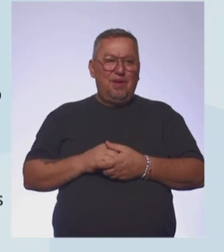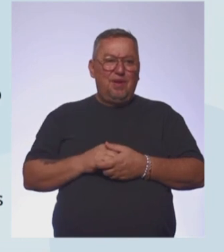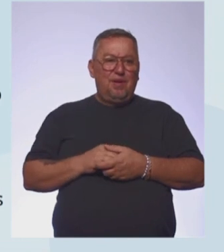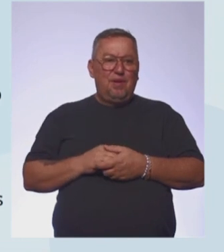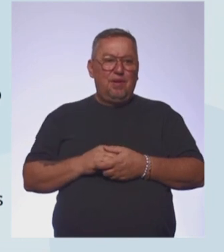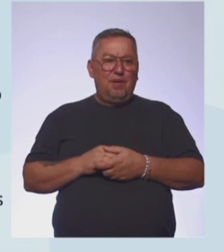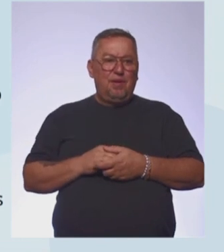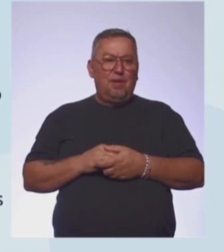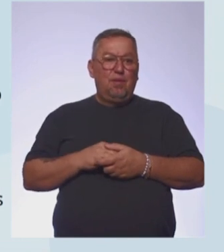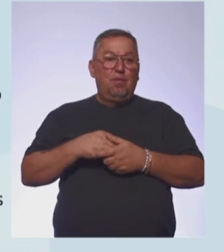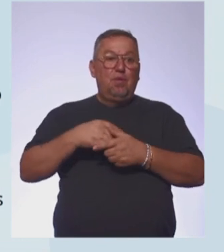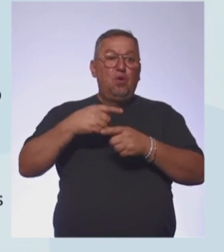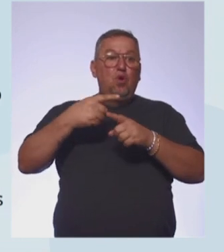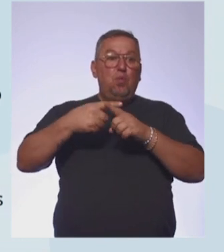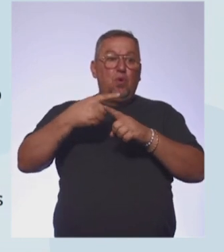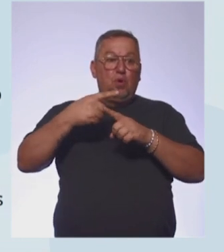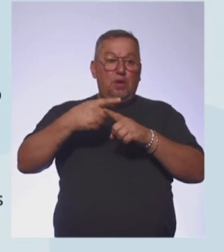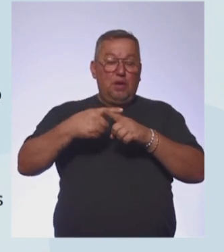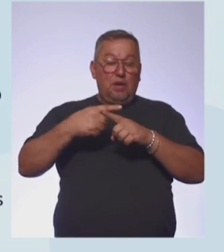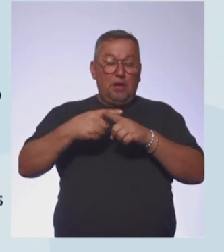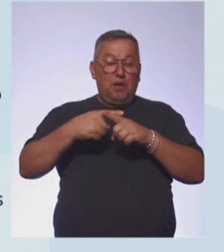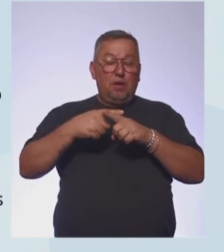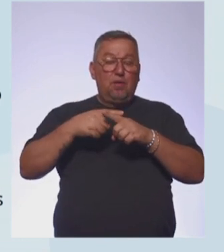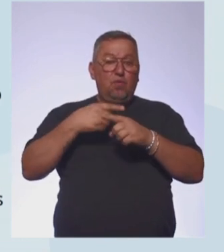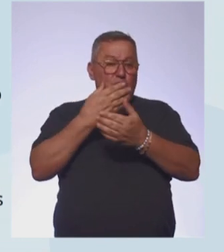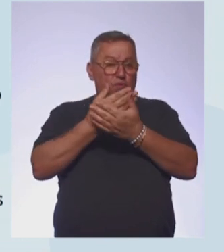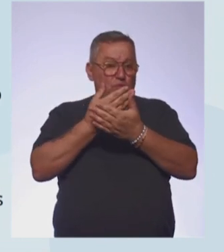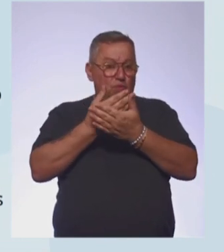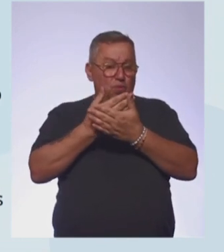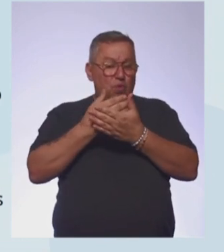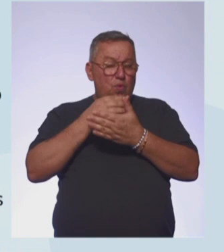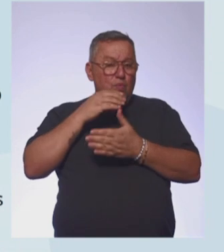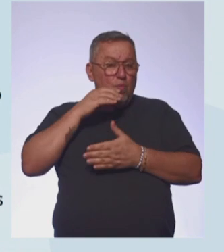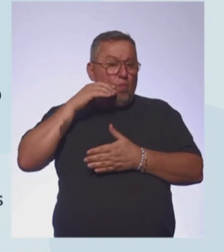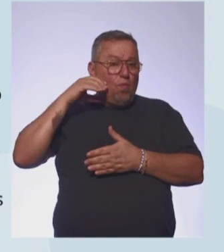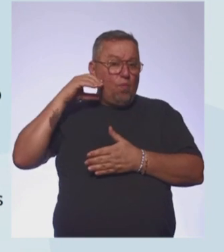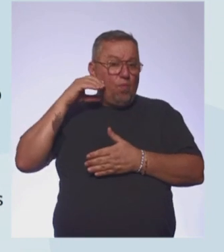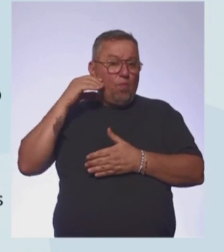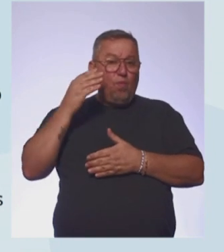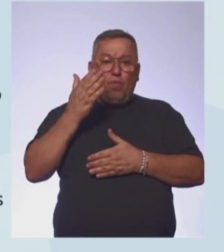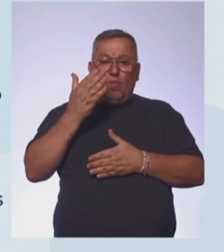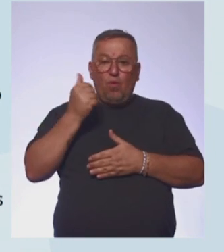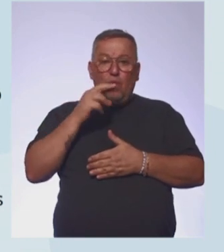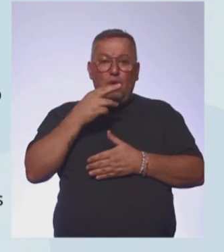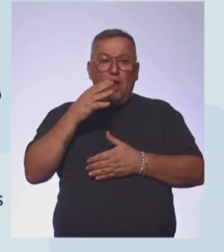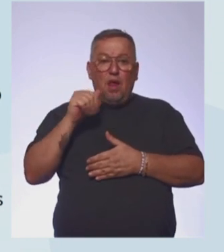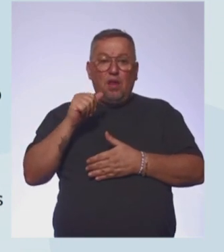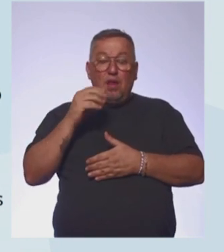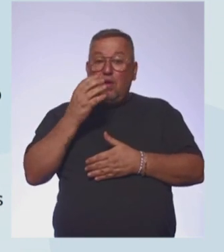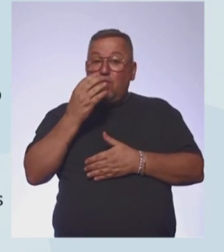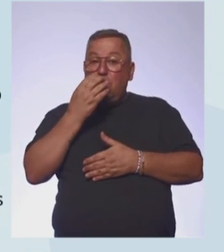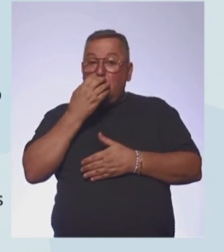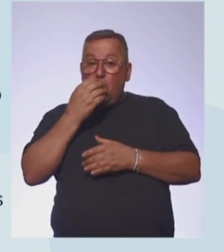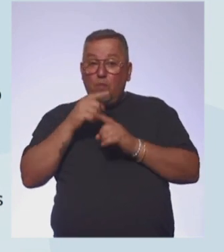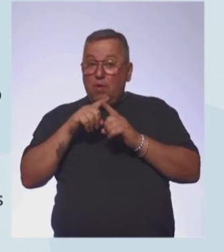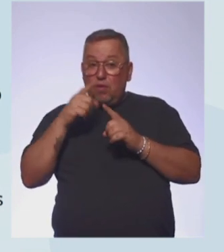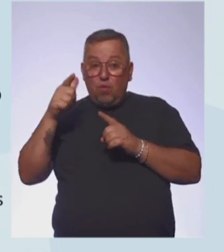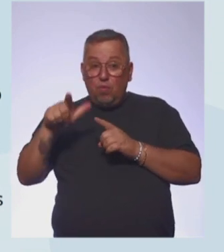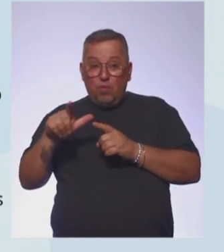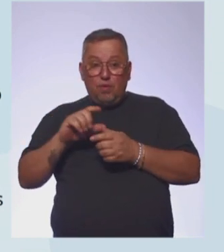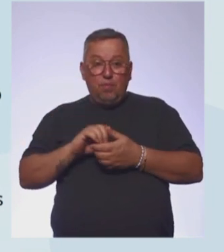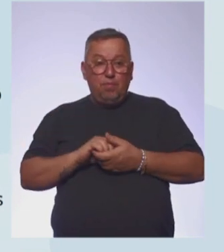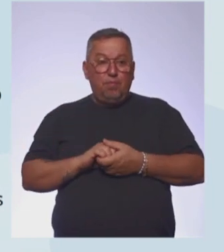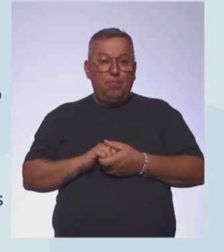então, porque, de acordo com os estudos, os coreanos comem algumas raças de cães, mas não comem